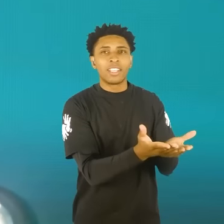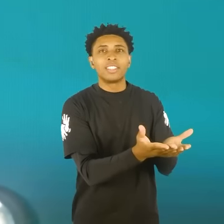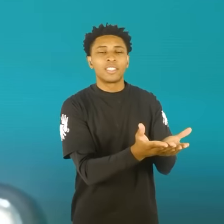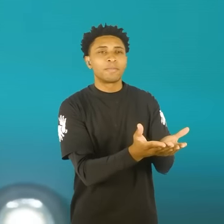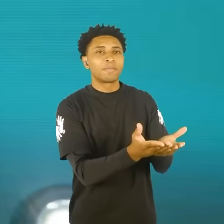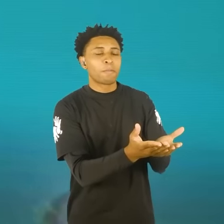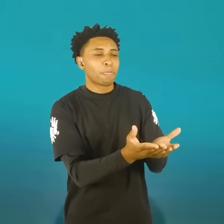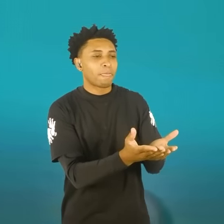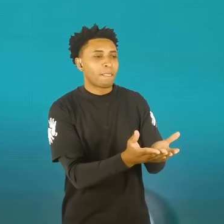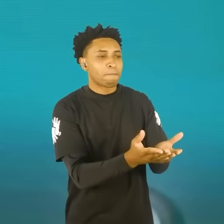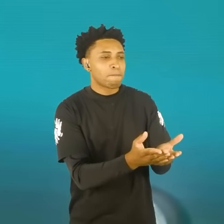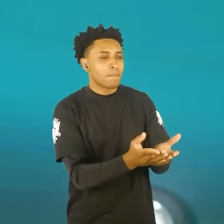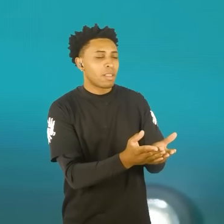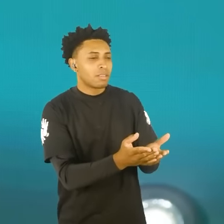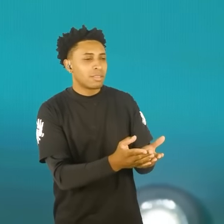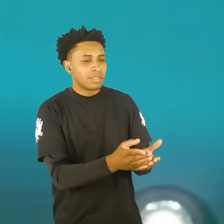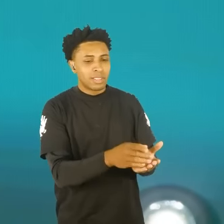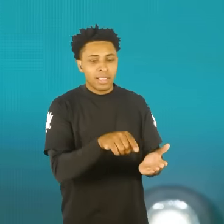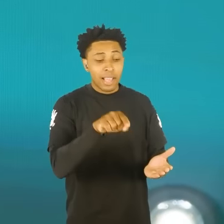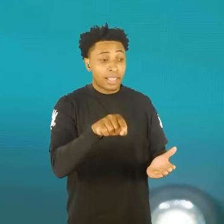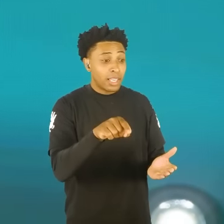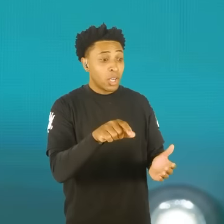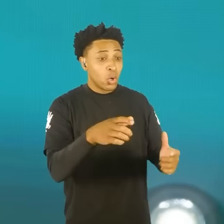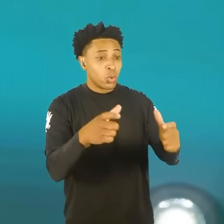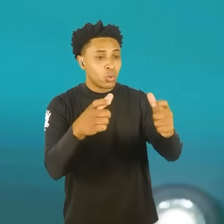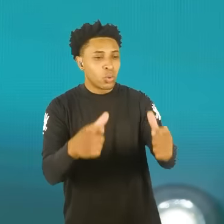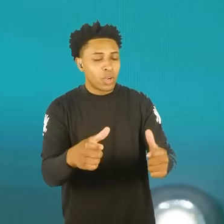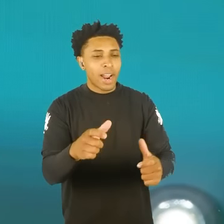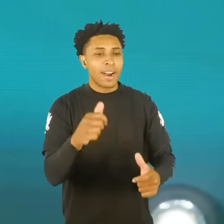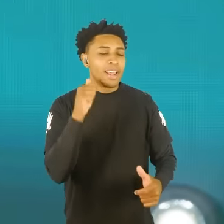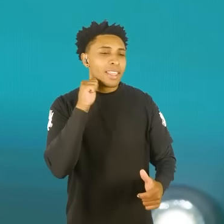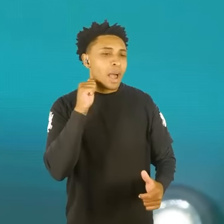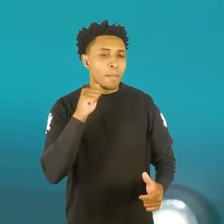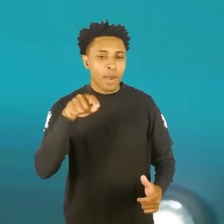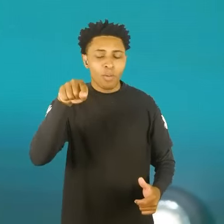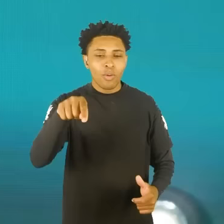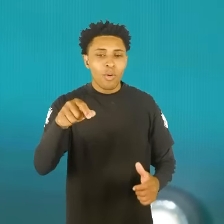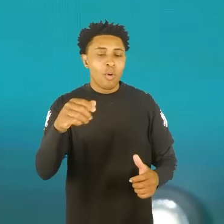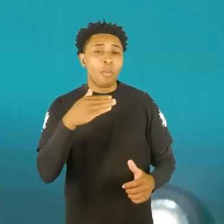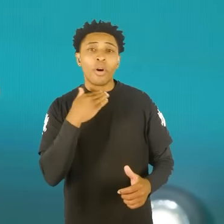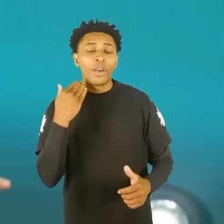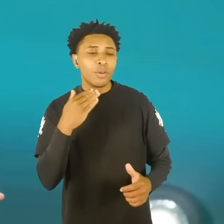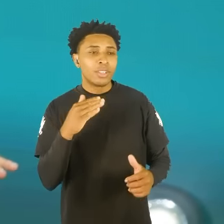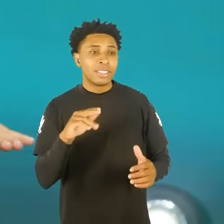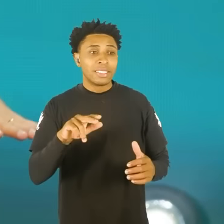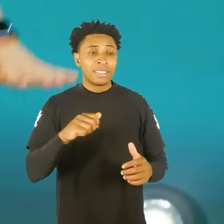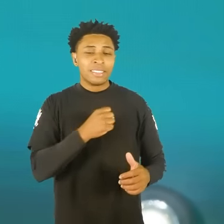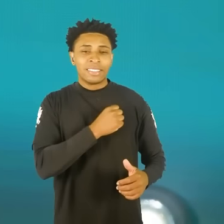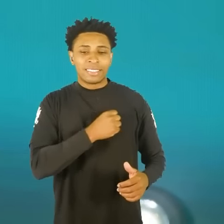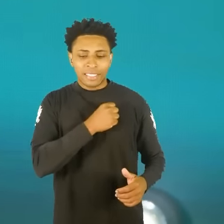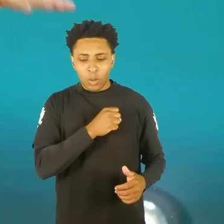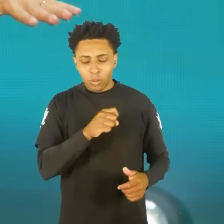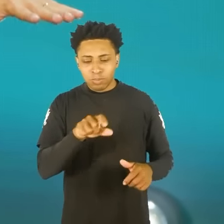de cristãos, na mesma terra onde Abel morreu, o adorador, a Bíblia diz que Saulo também caiu nesta terra,